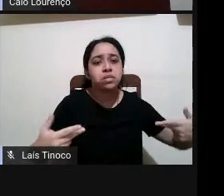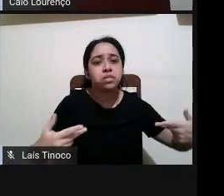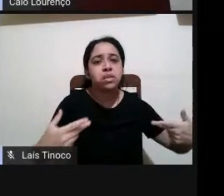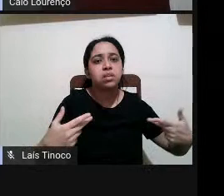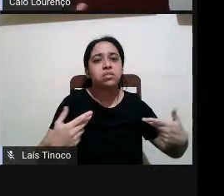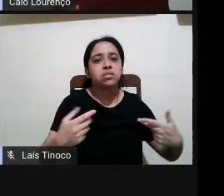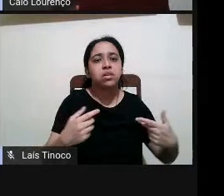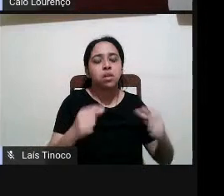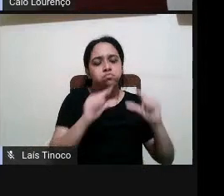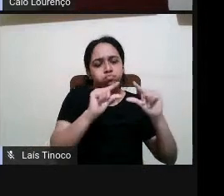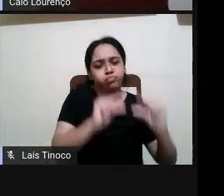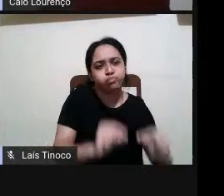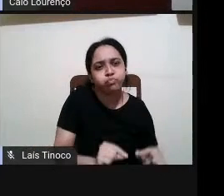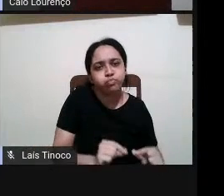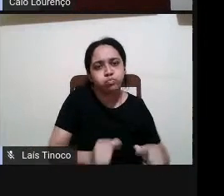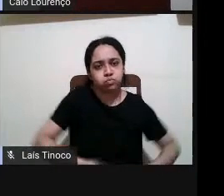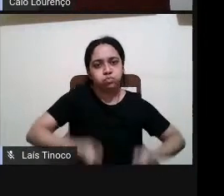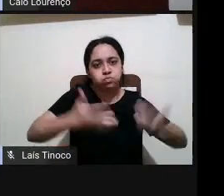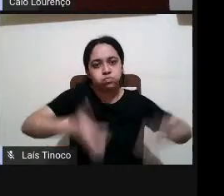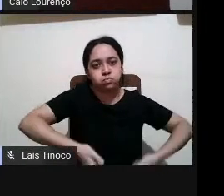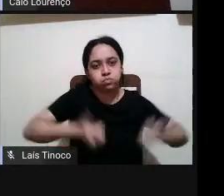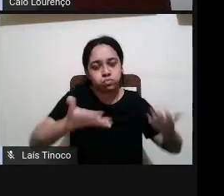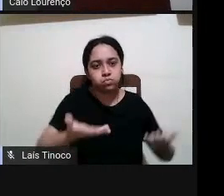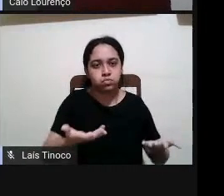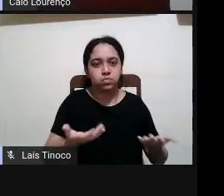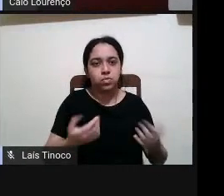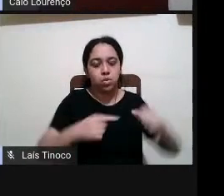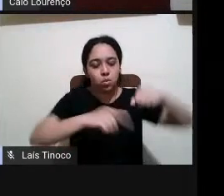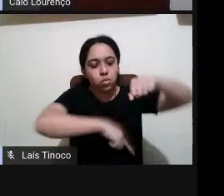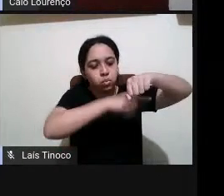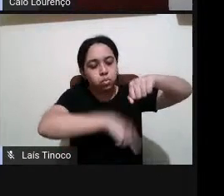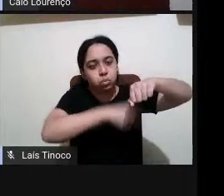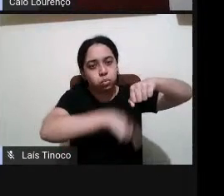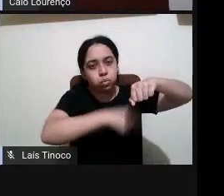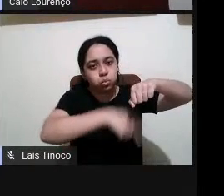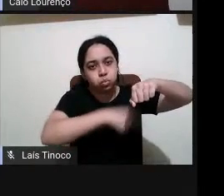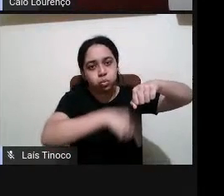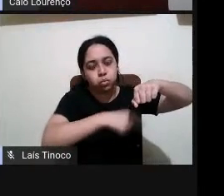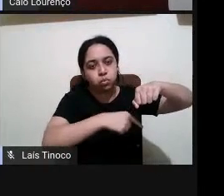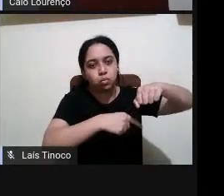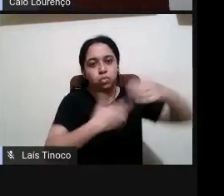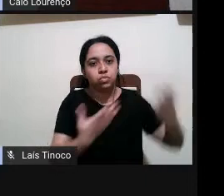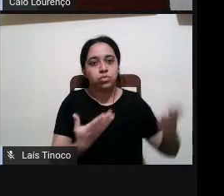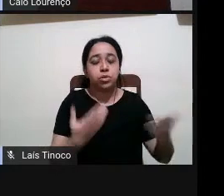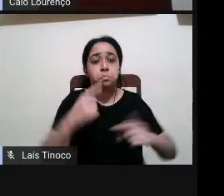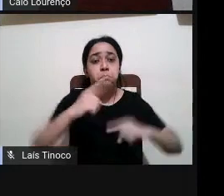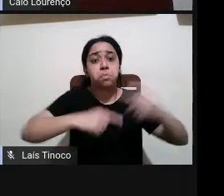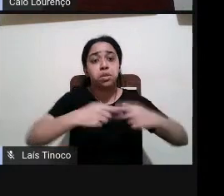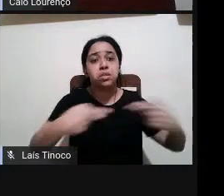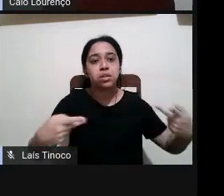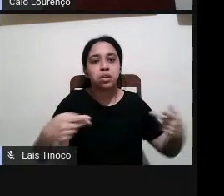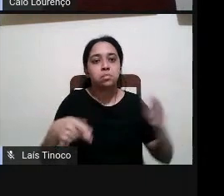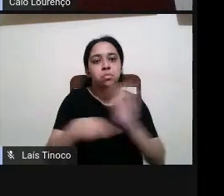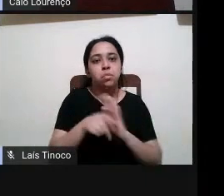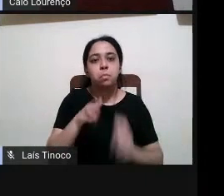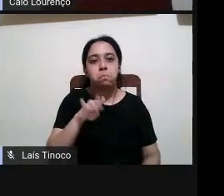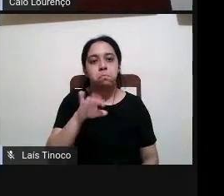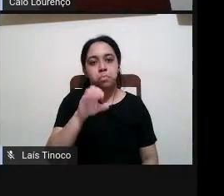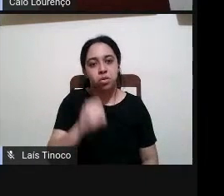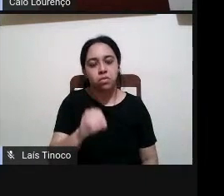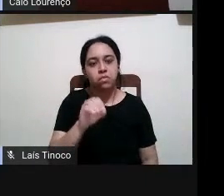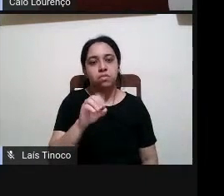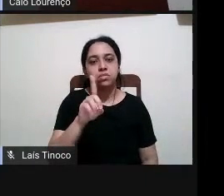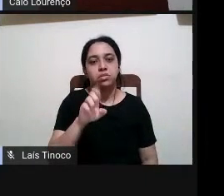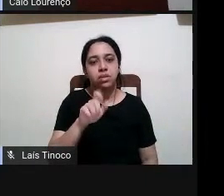baixo custo para a produção em larga escala de pneus que sejam feitos de materiais biodegradáveis, né? Mas os tecidos